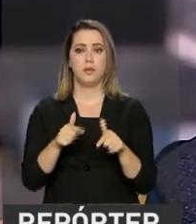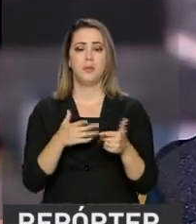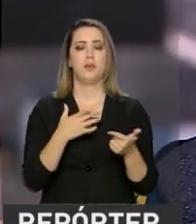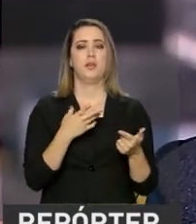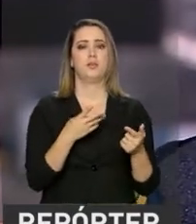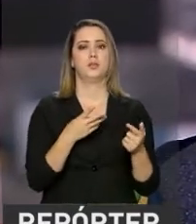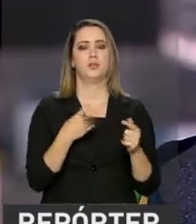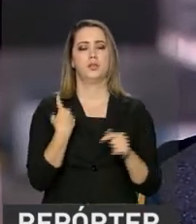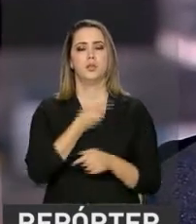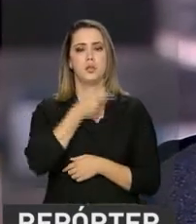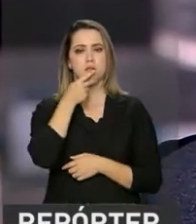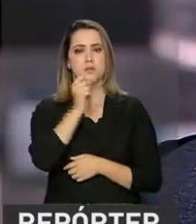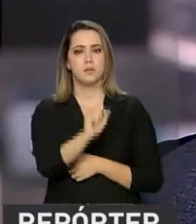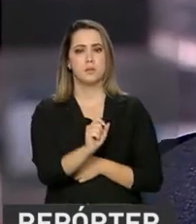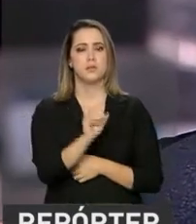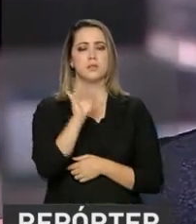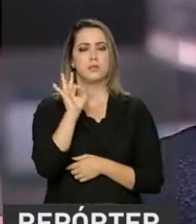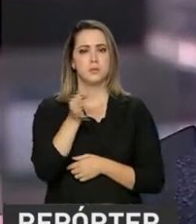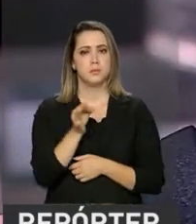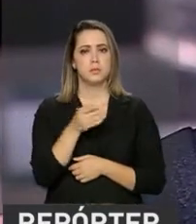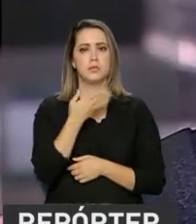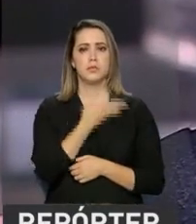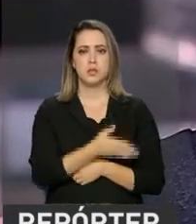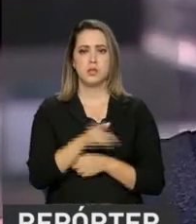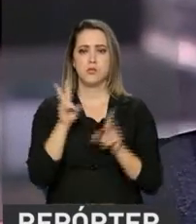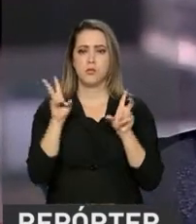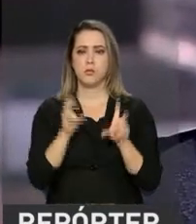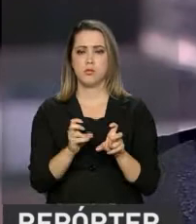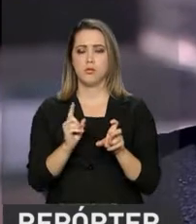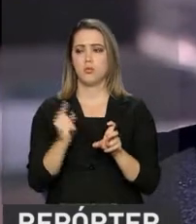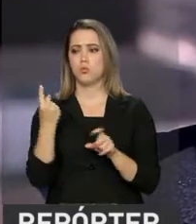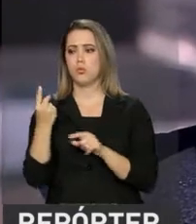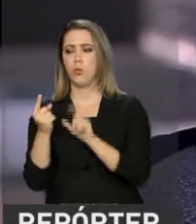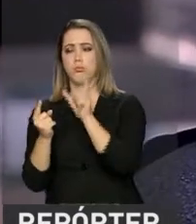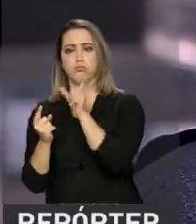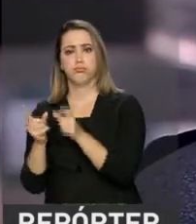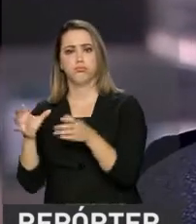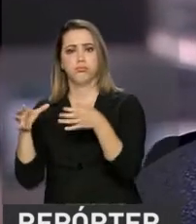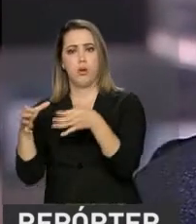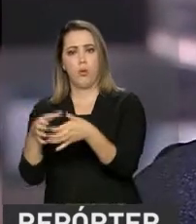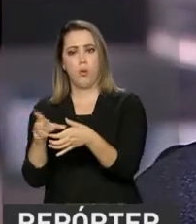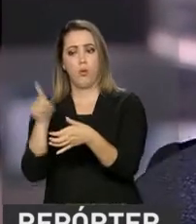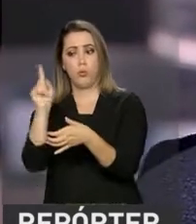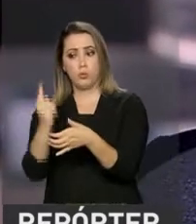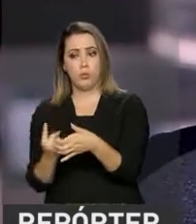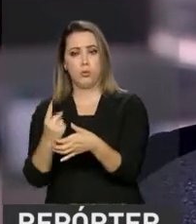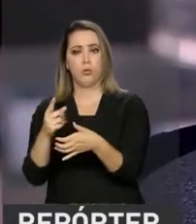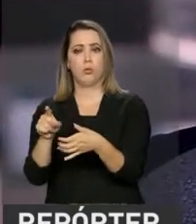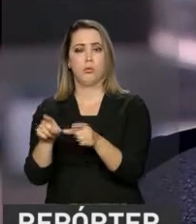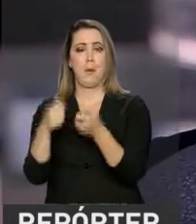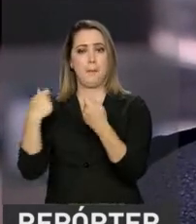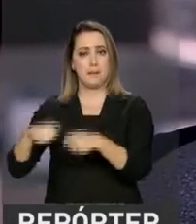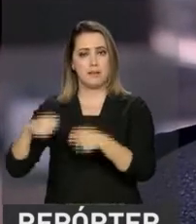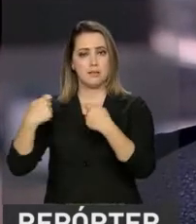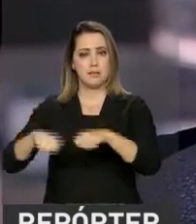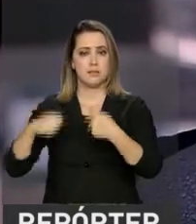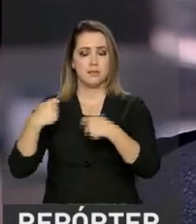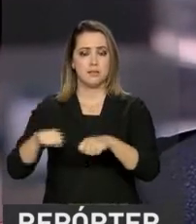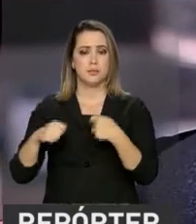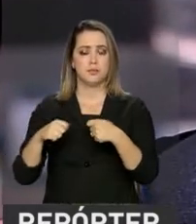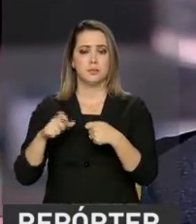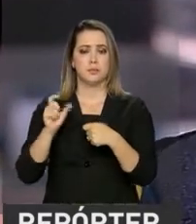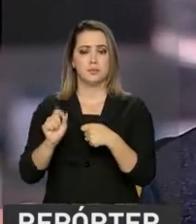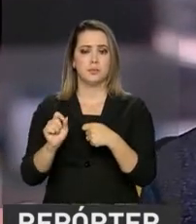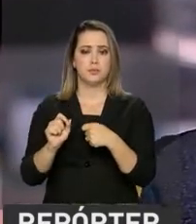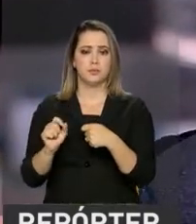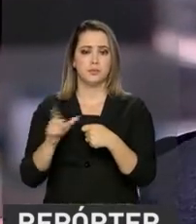enfatizamos exatamente esse aspecto, quer dizer, de um lado, a necessidade de